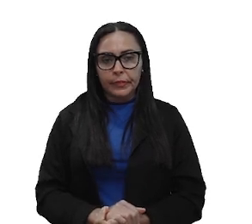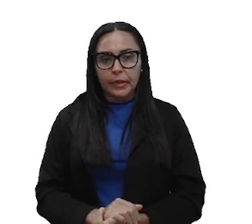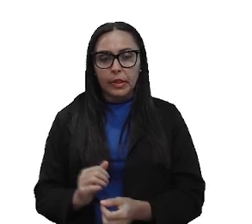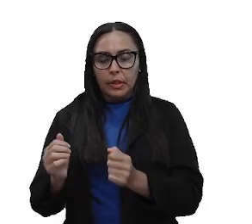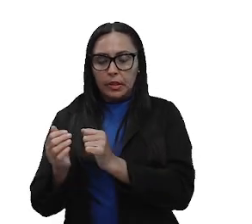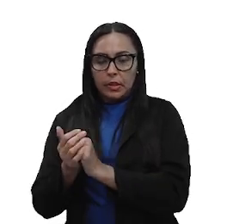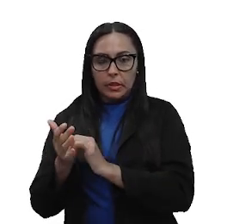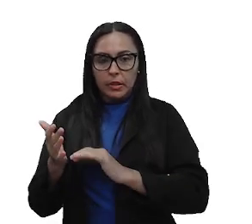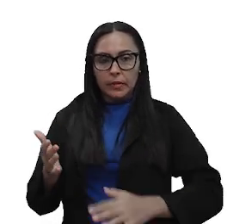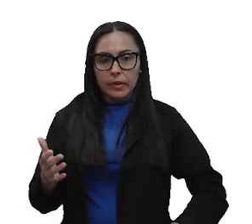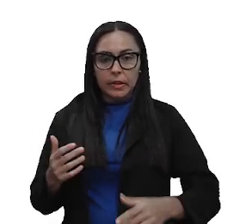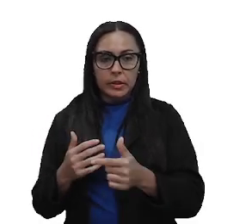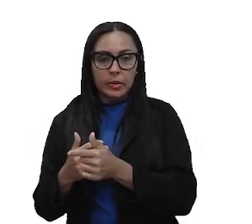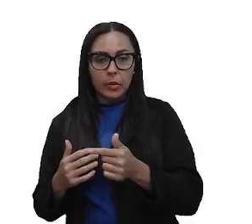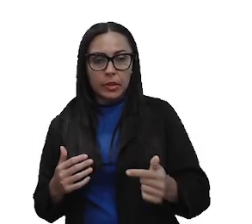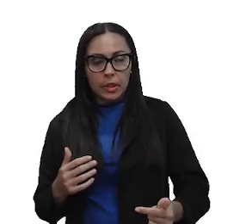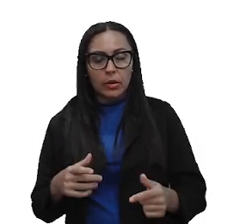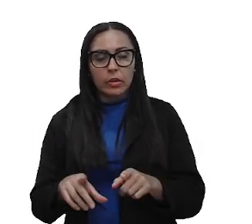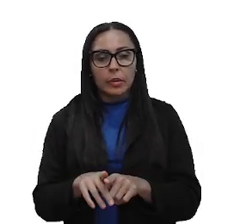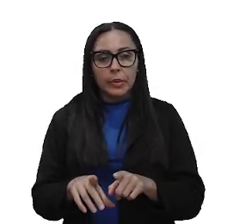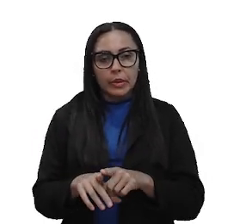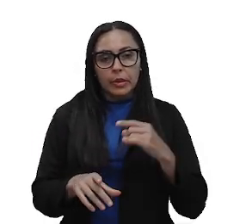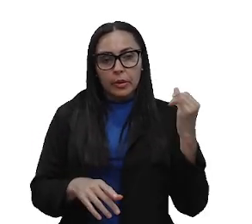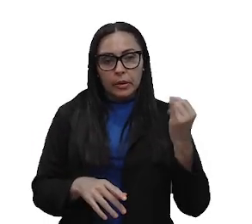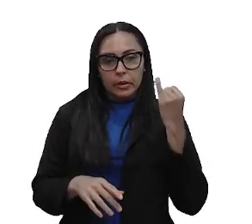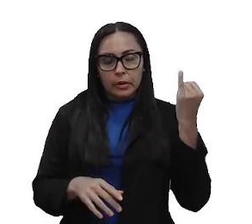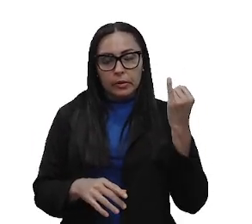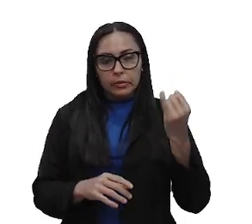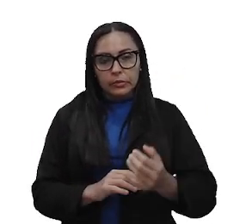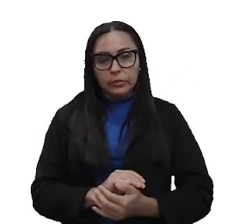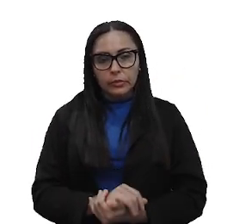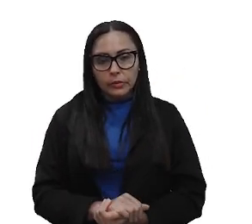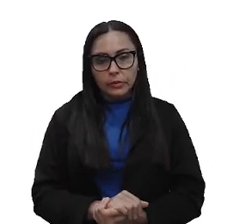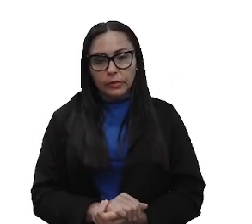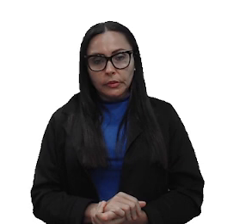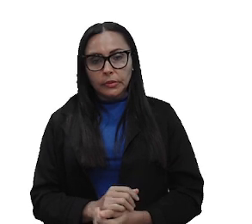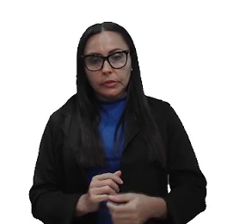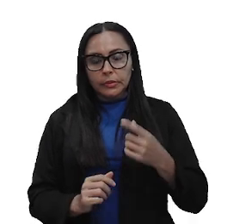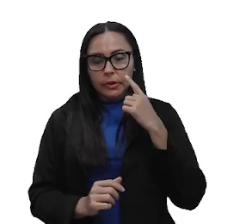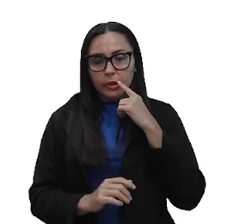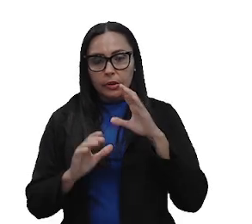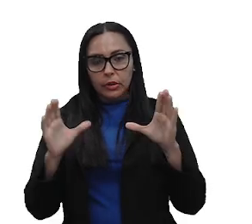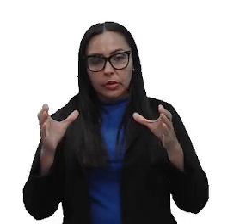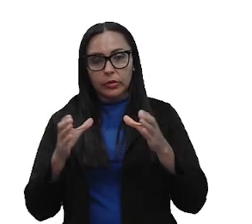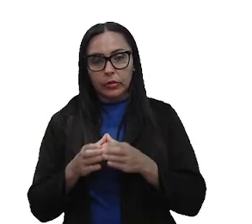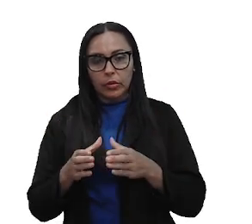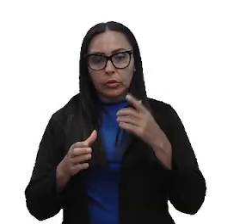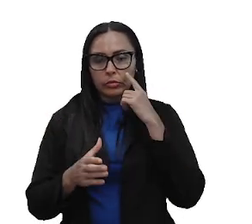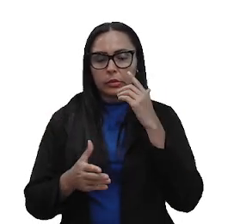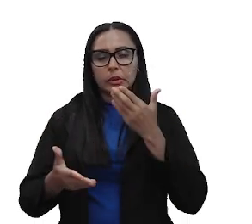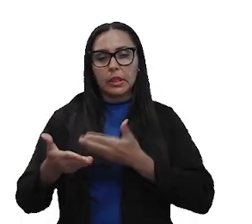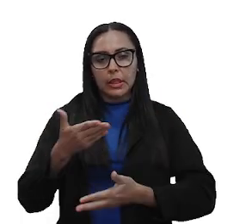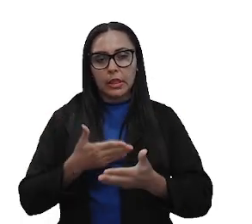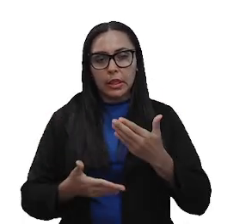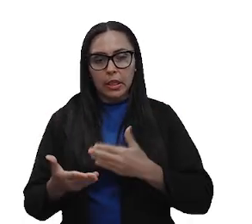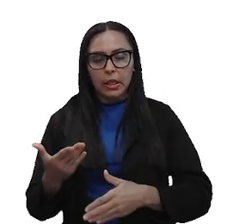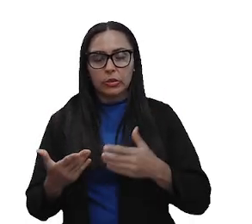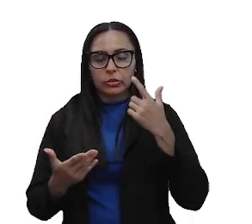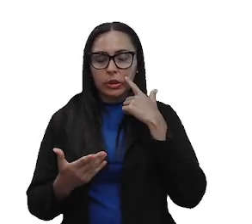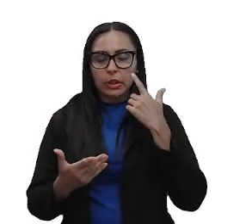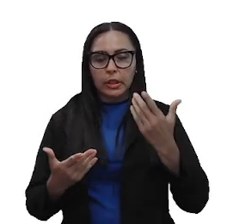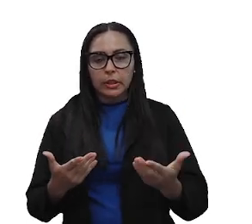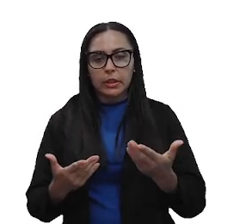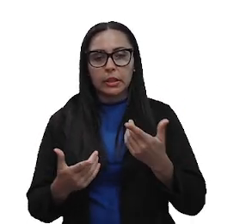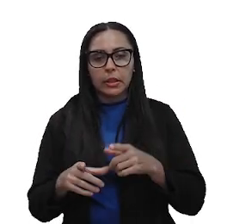semanal também é muito importante para o seu desenvolvimento. Os fóruns, interajam nos fóruns, troquem ideias, troquem saberes,